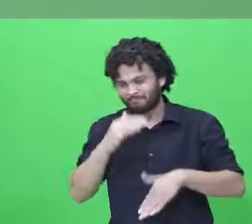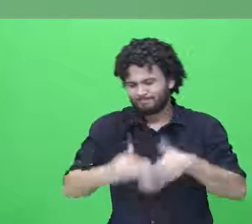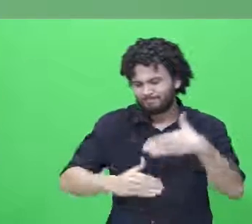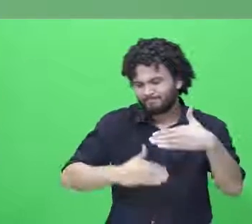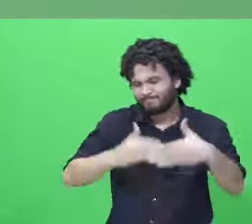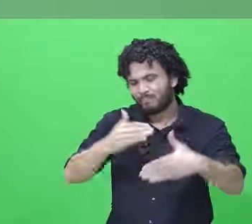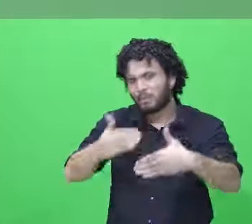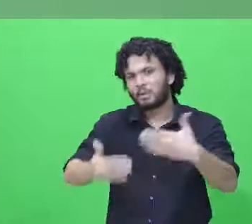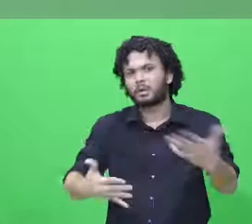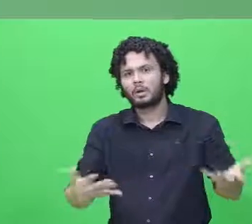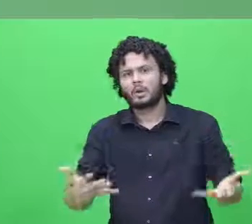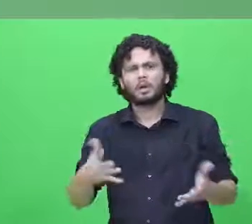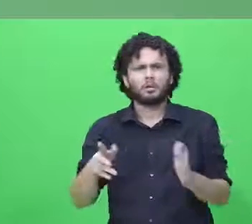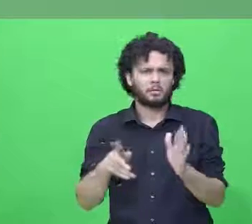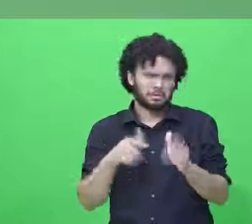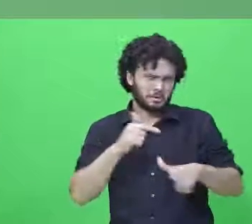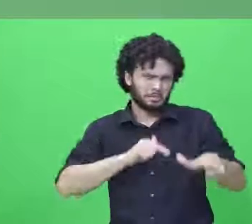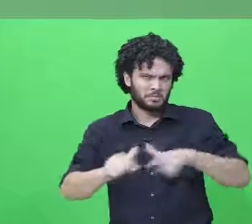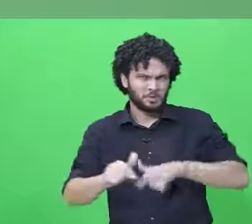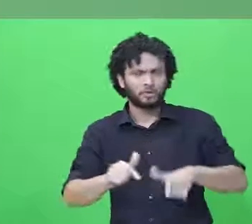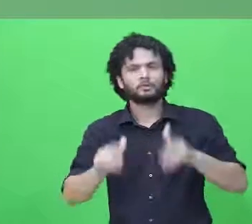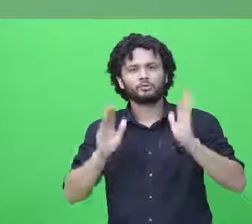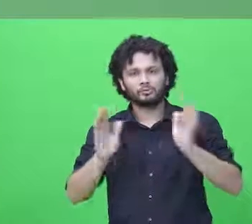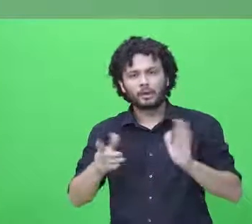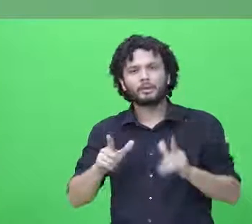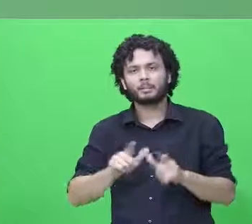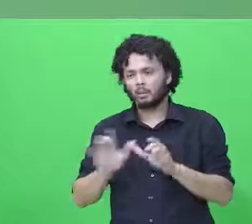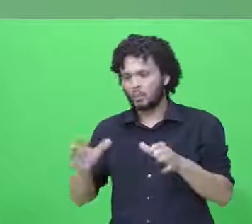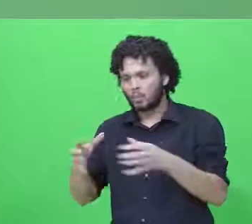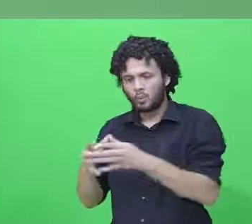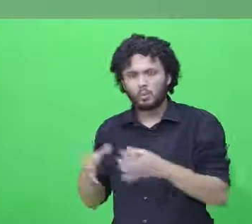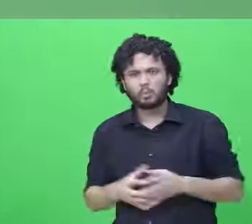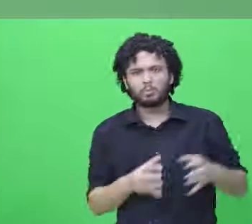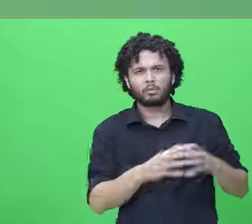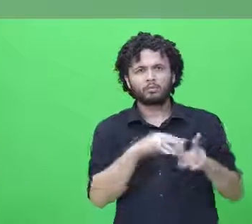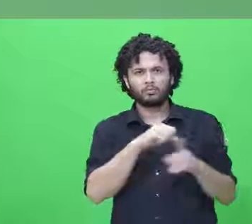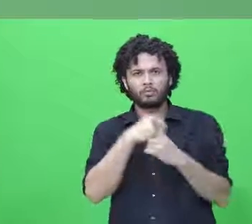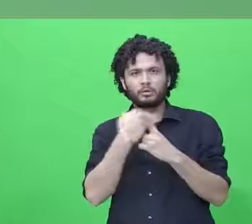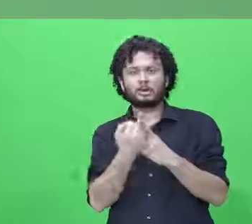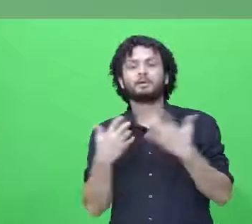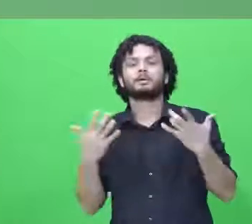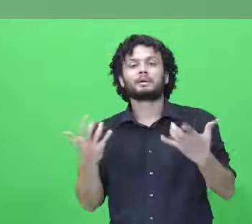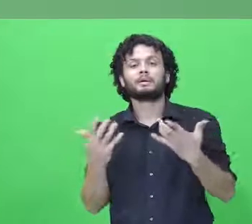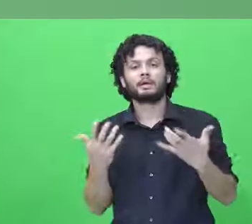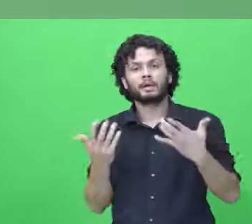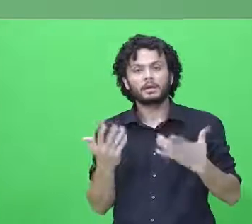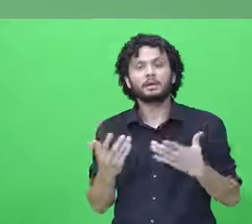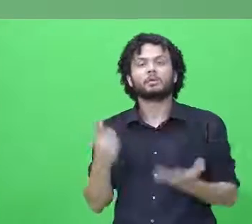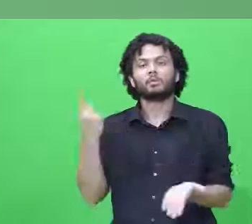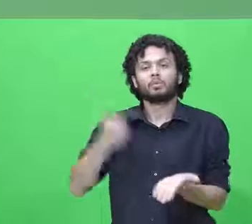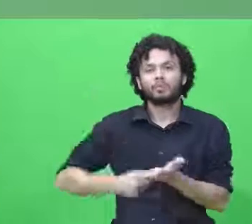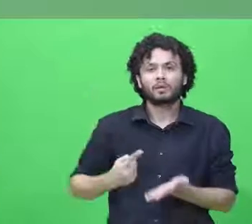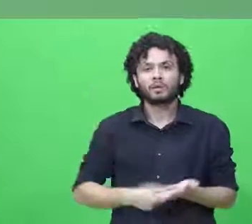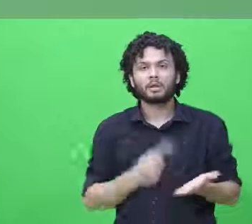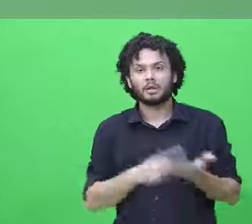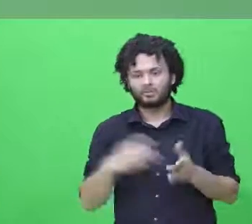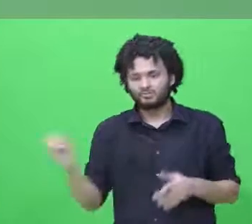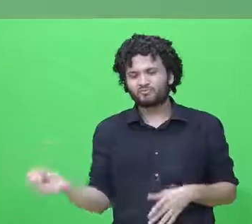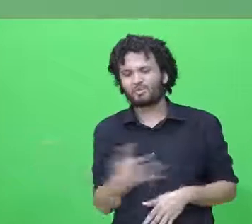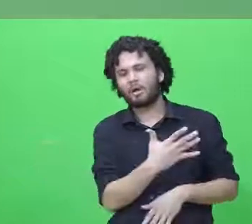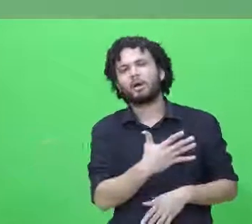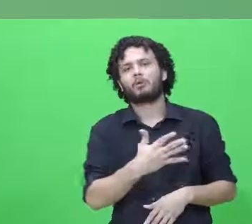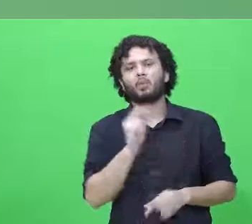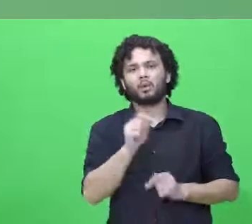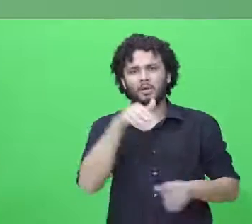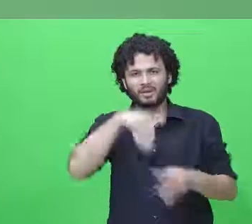próprios trabalhadores, né, e algumas massas da sociedade, elas vão querer, então, convocar novas eleições. E lembra